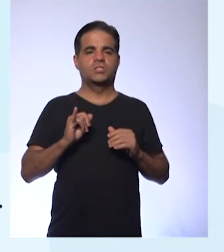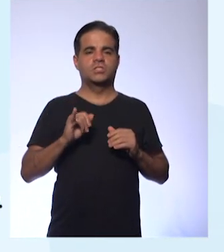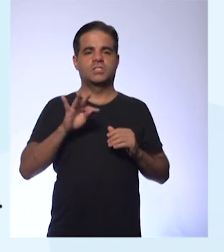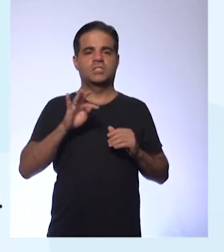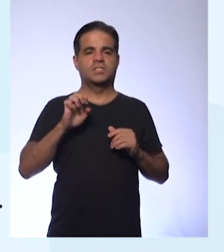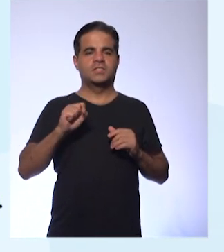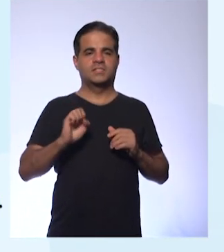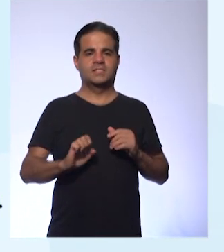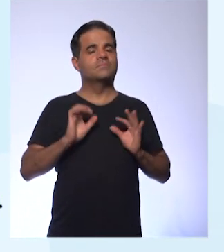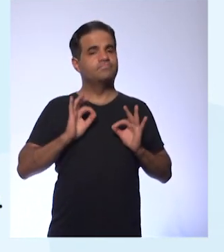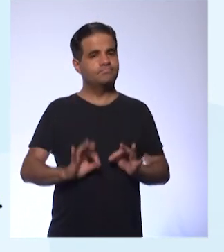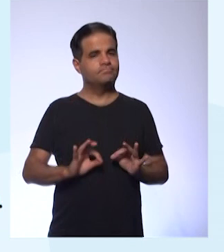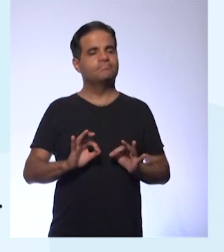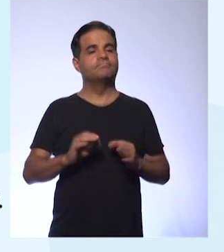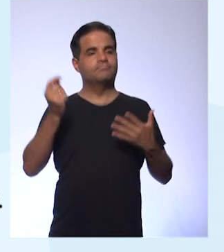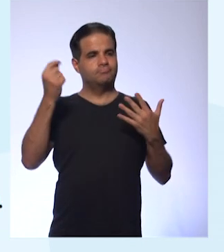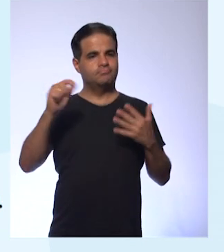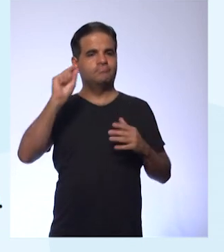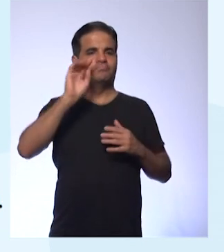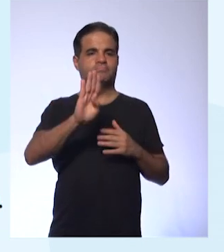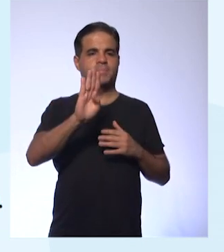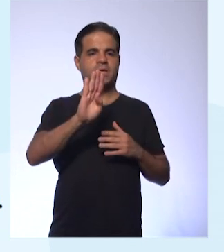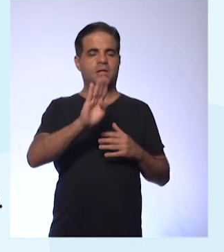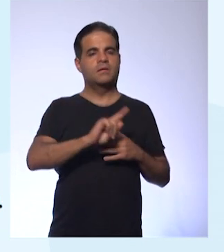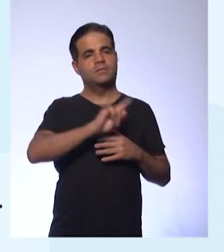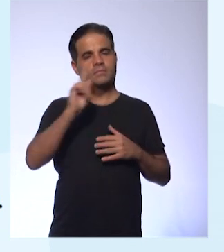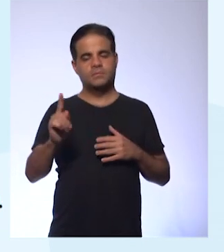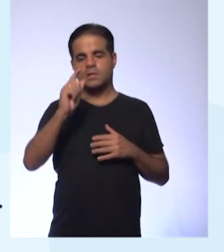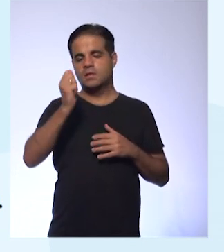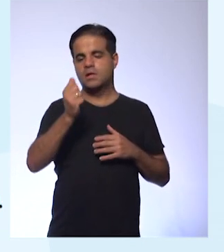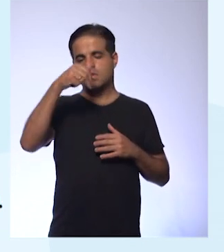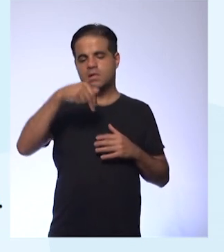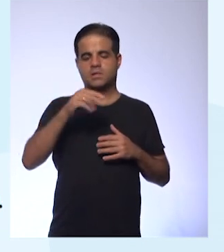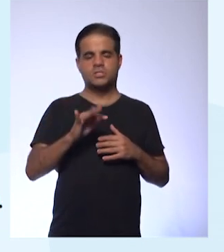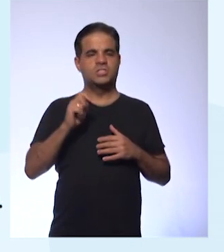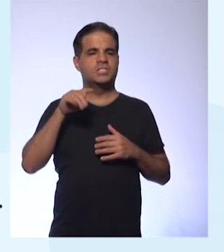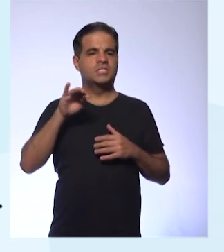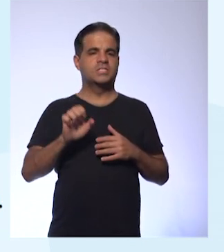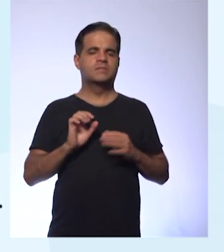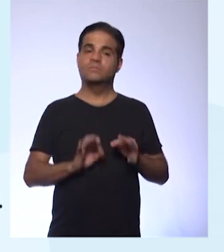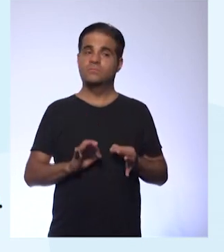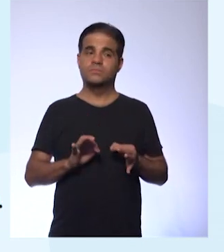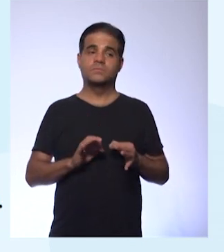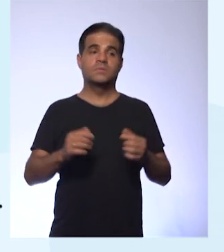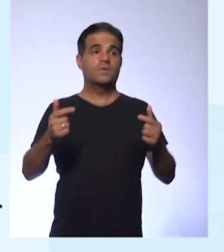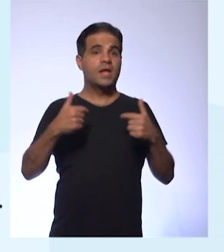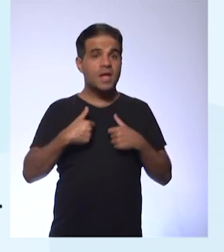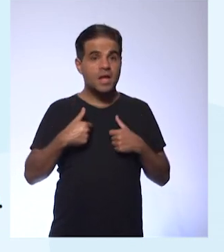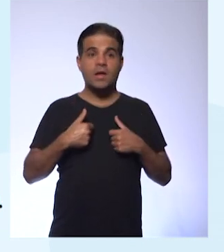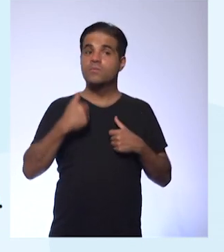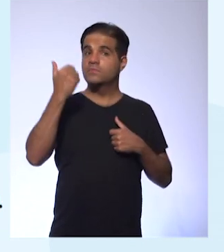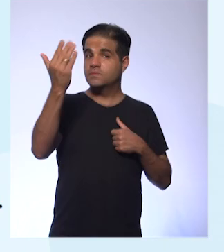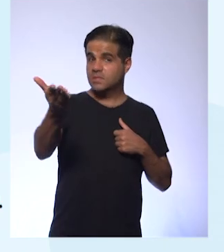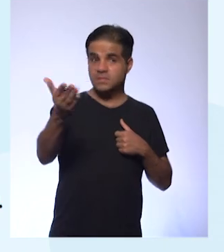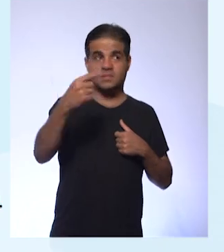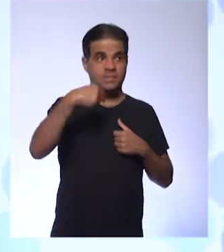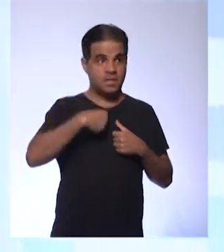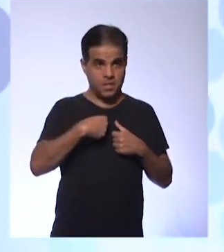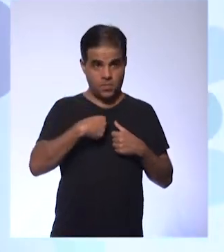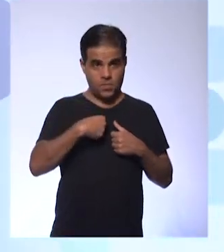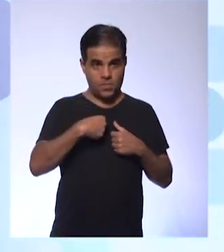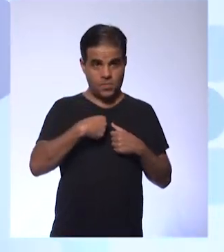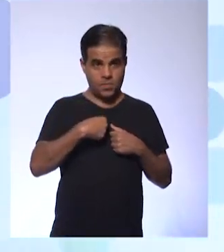É uma... O que que é, ideia? Antítese. É uma antítese, gente. O eu e você. Olha,